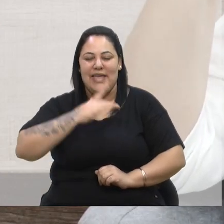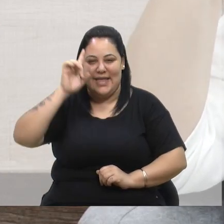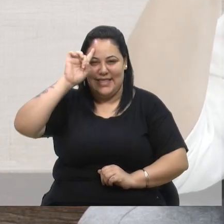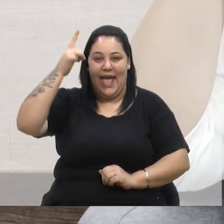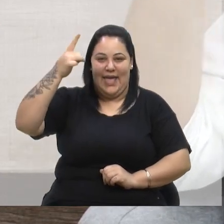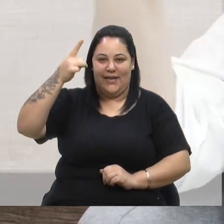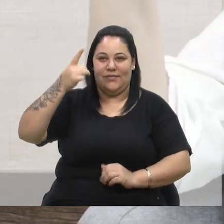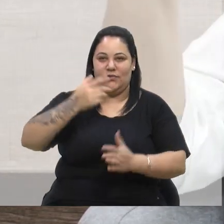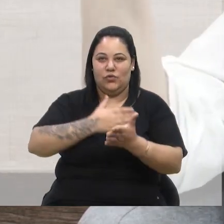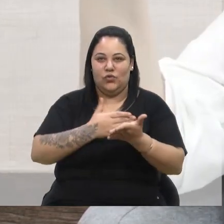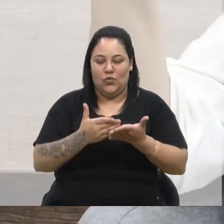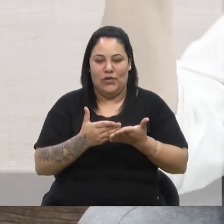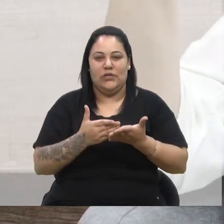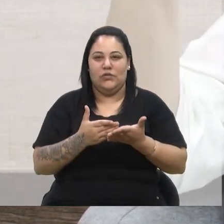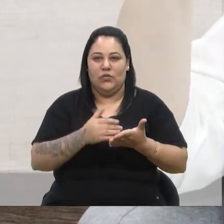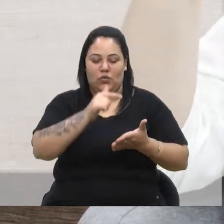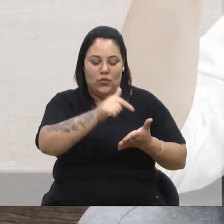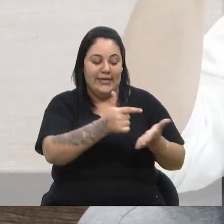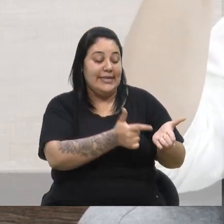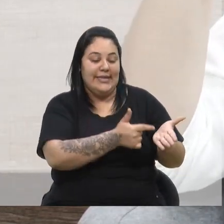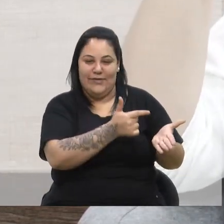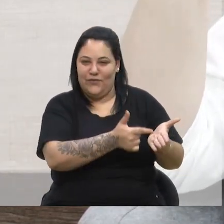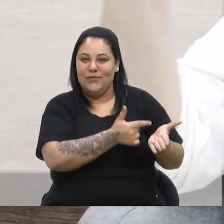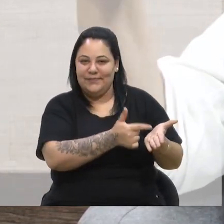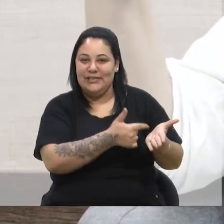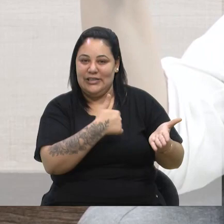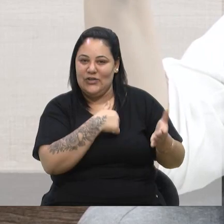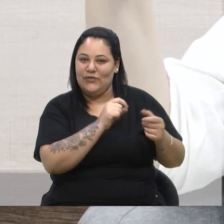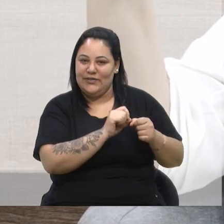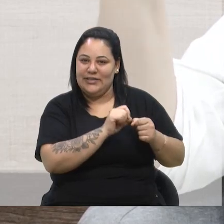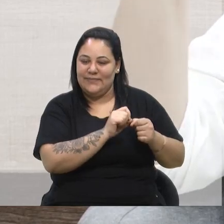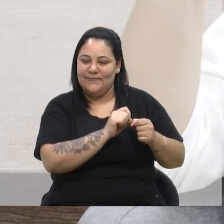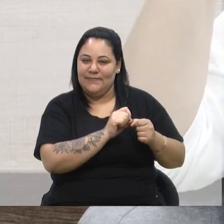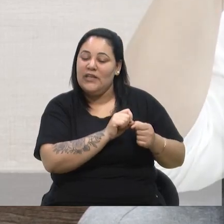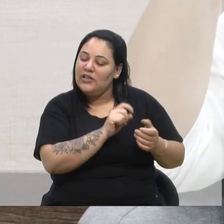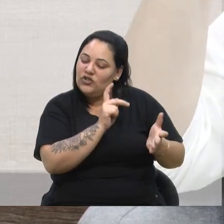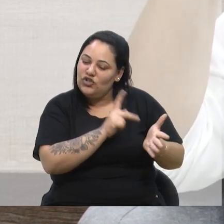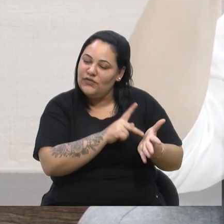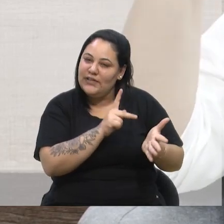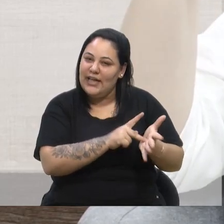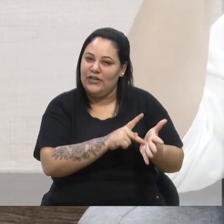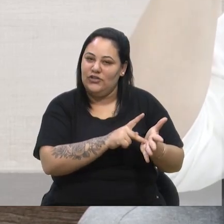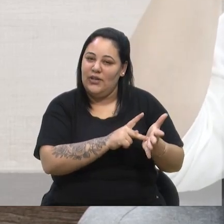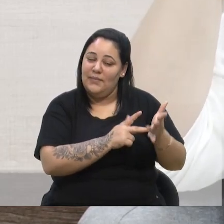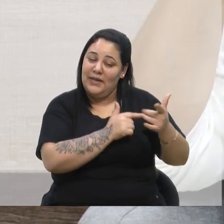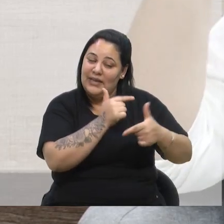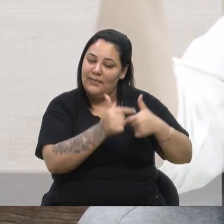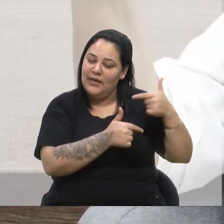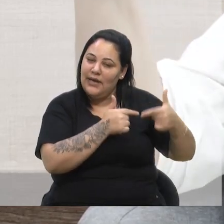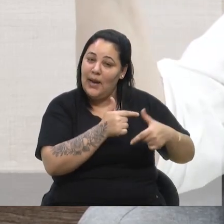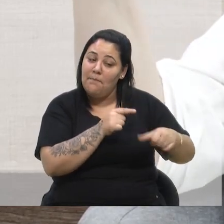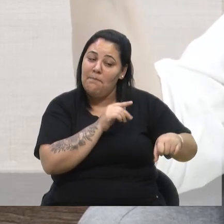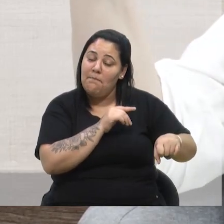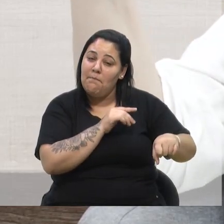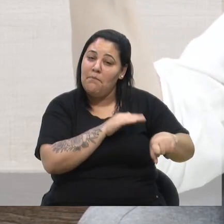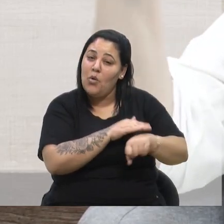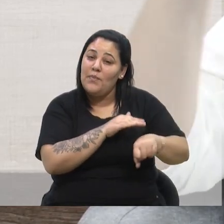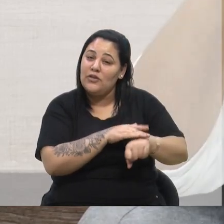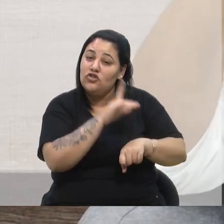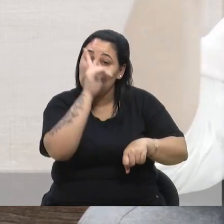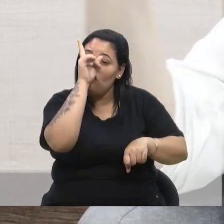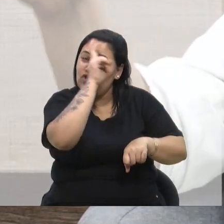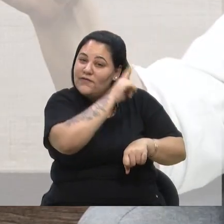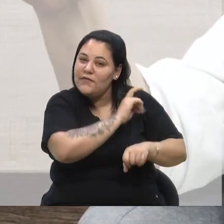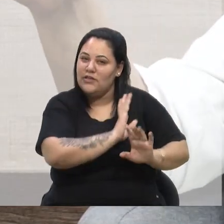A minha ideia inicial, né, com a escrita do livro era realmente para trabalhar crises